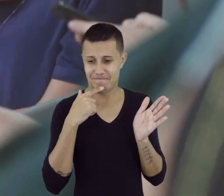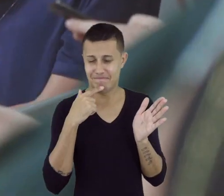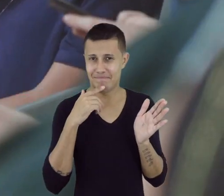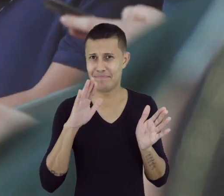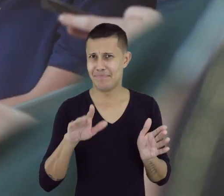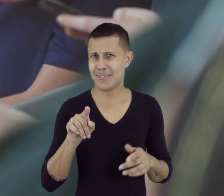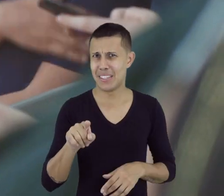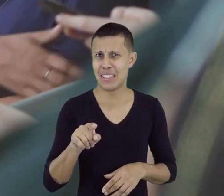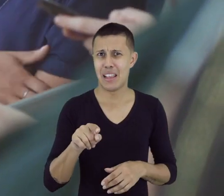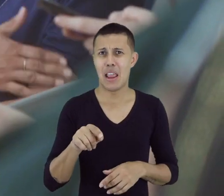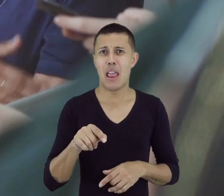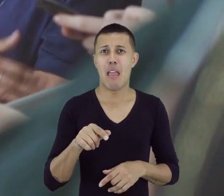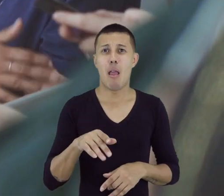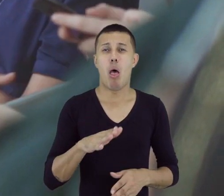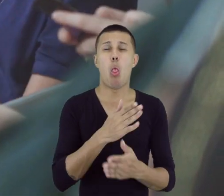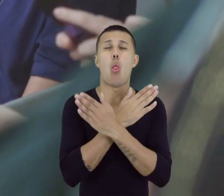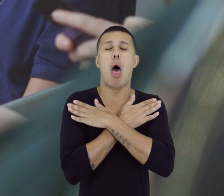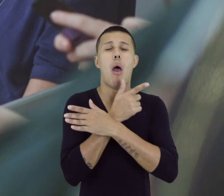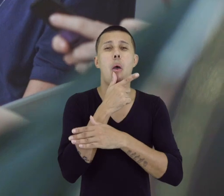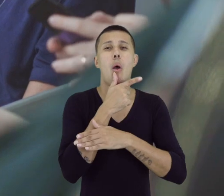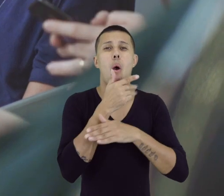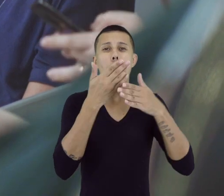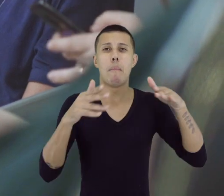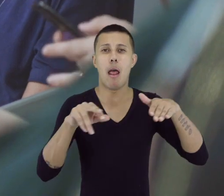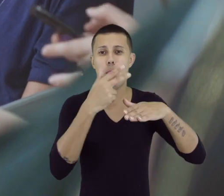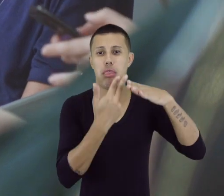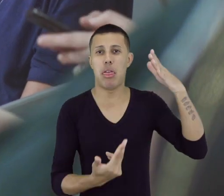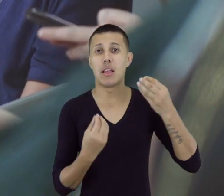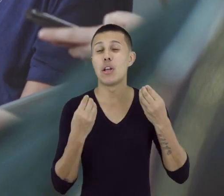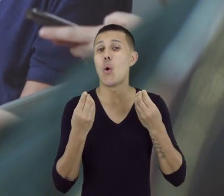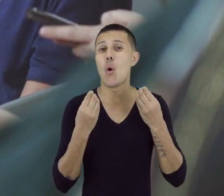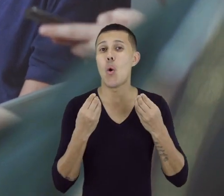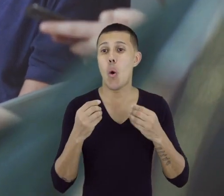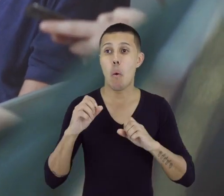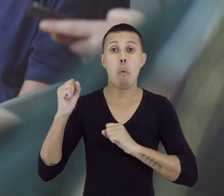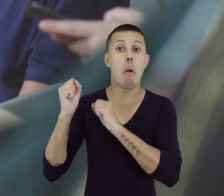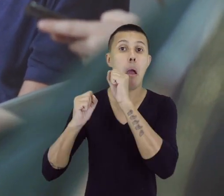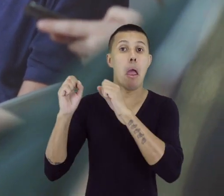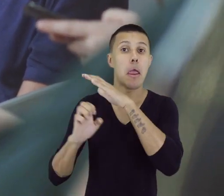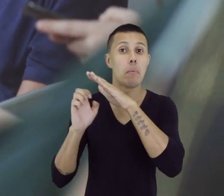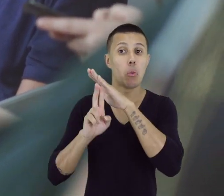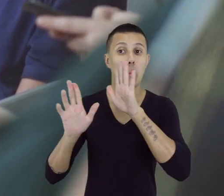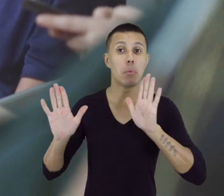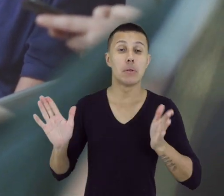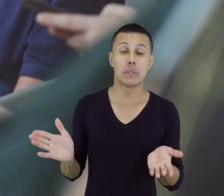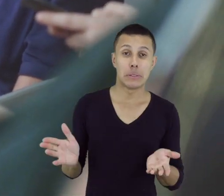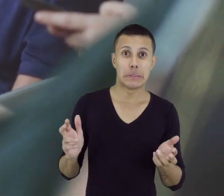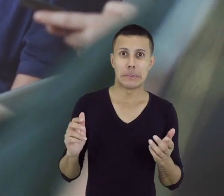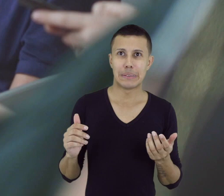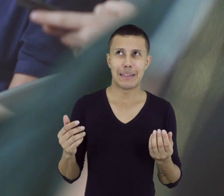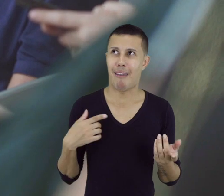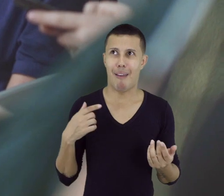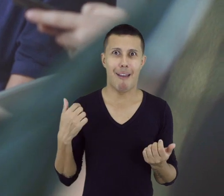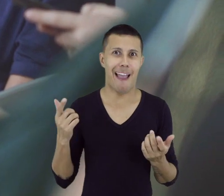assim: mas e se essa menina morrer no mar? Como é que vai ficar a imagem da nossa empresa? E era muito frustrante porque eu não